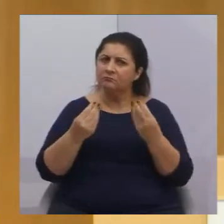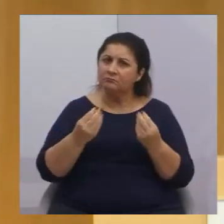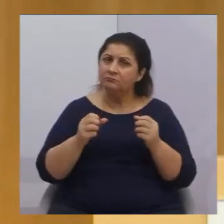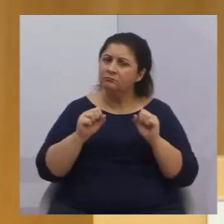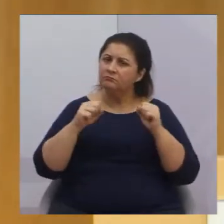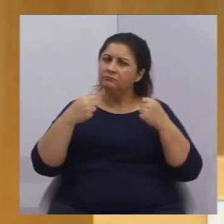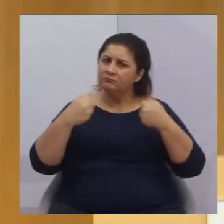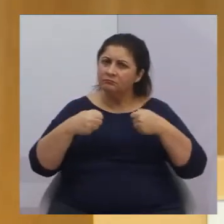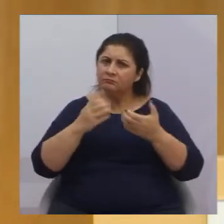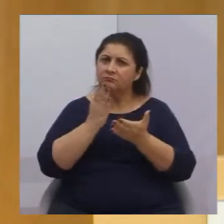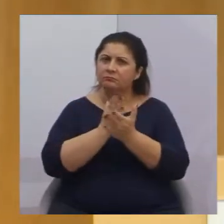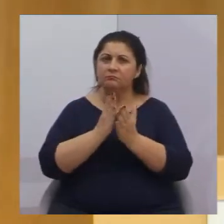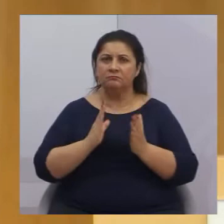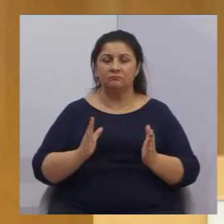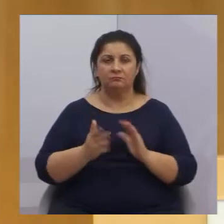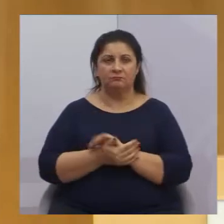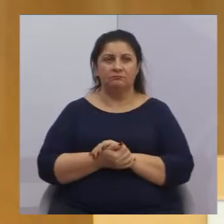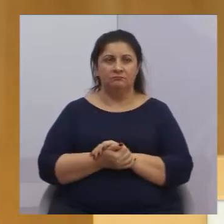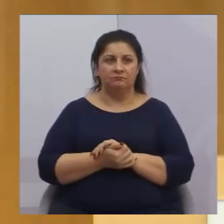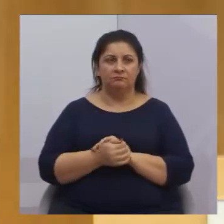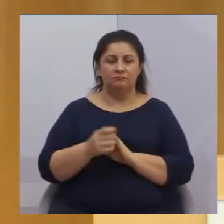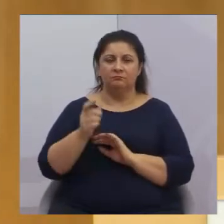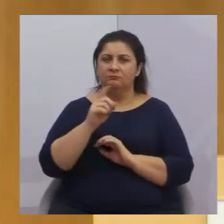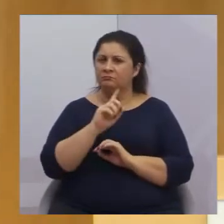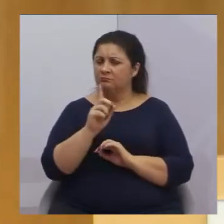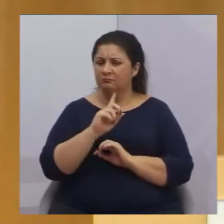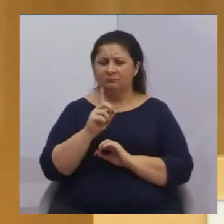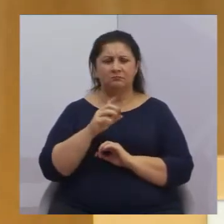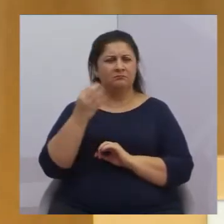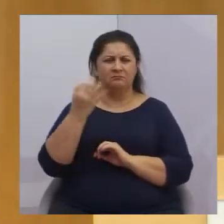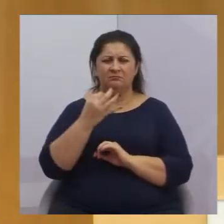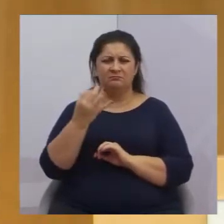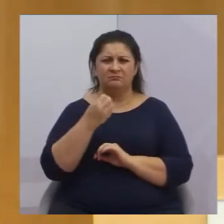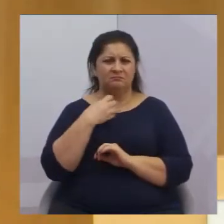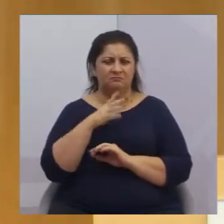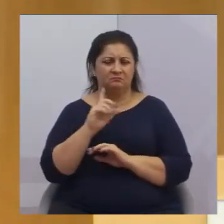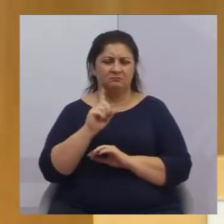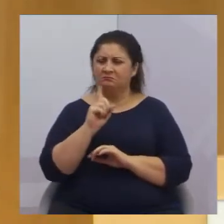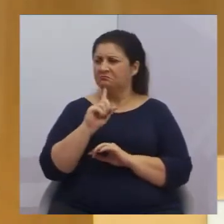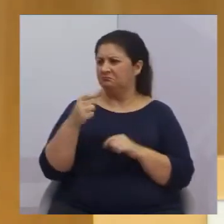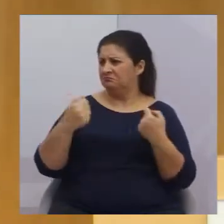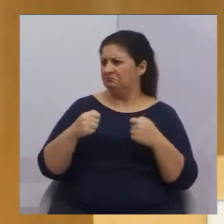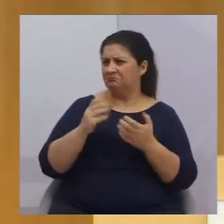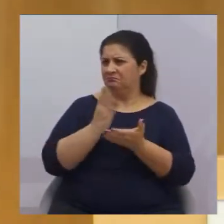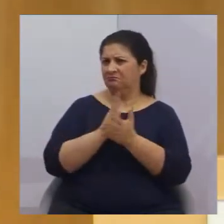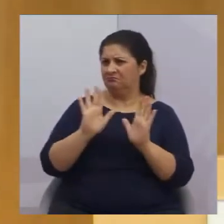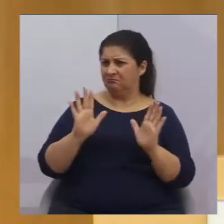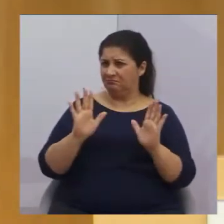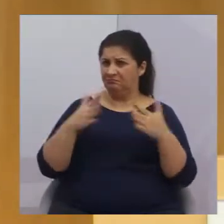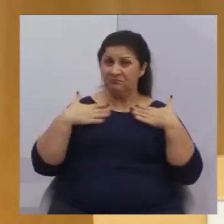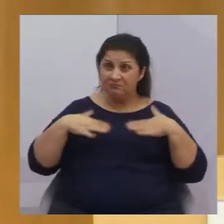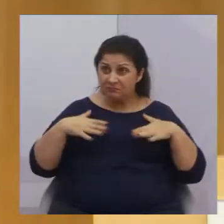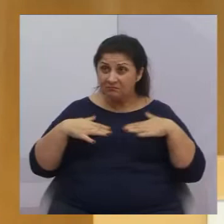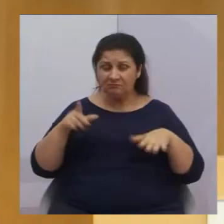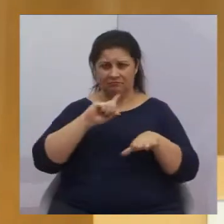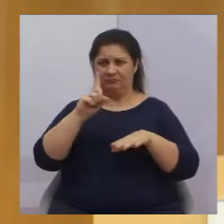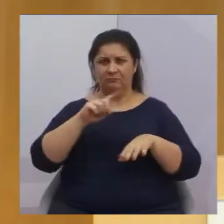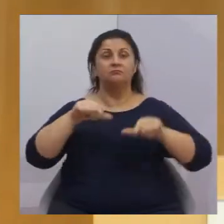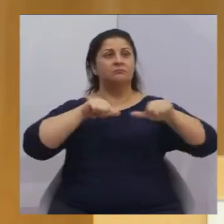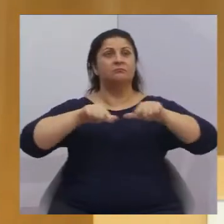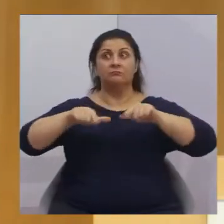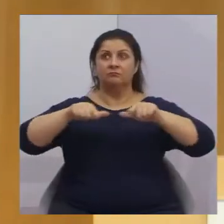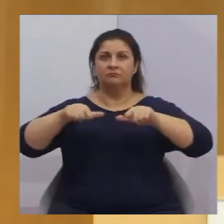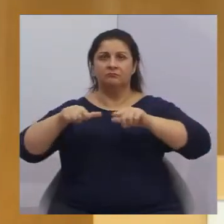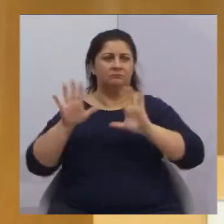dar um tempinho. Não, tá tudo bem, imagina, não preciso de tempo para mim, tá tudo certo. Eu estou tendo final